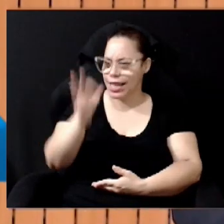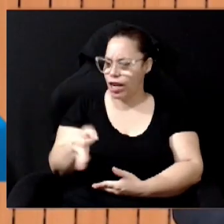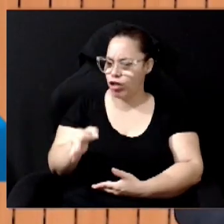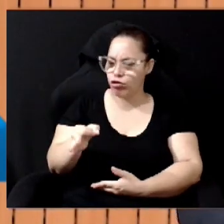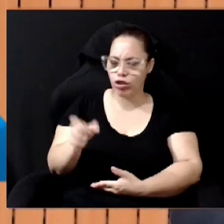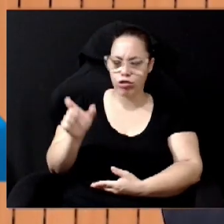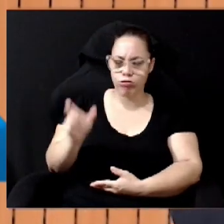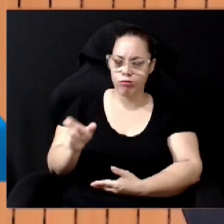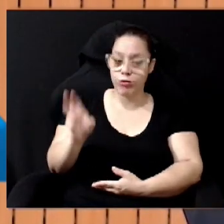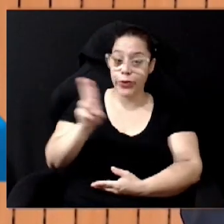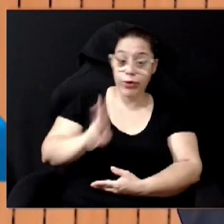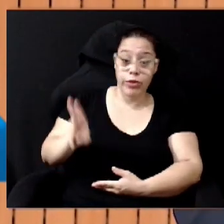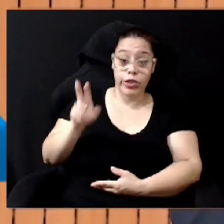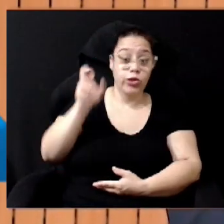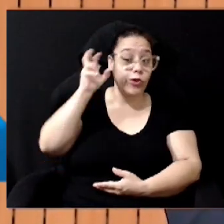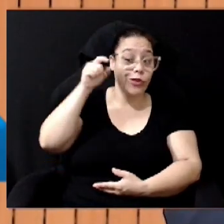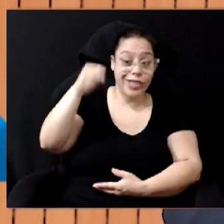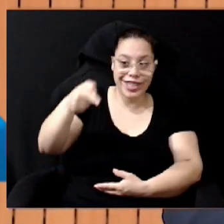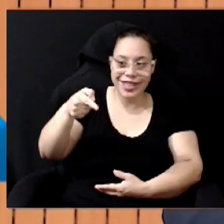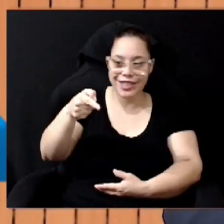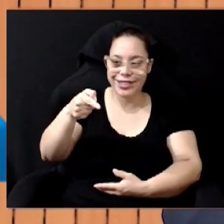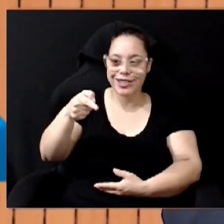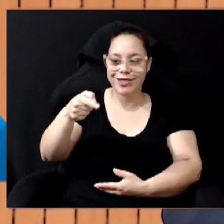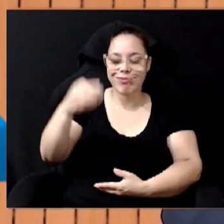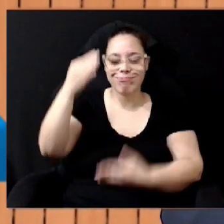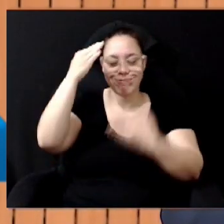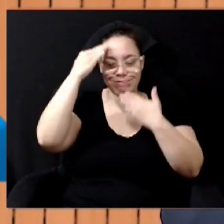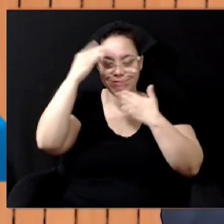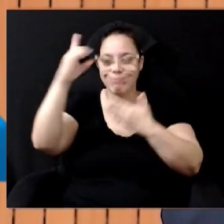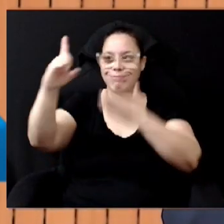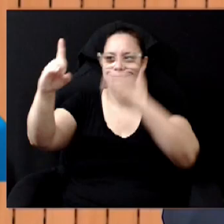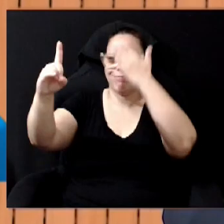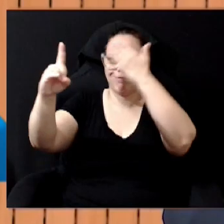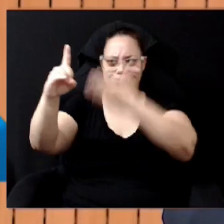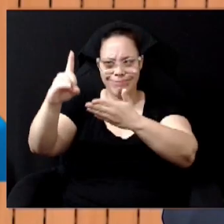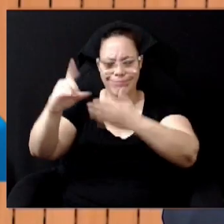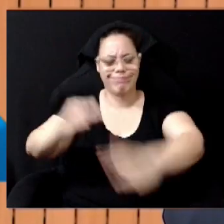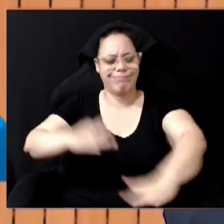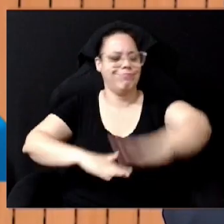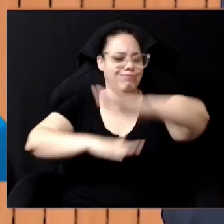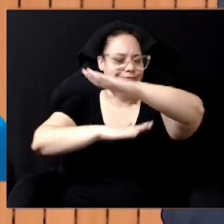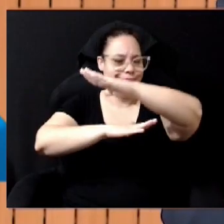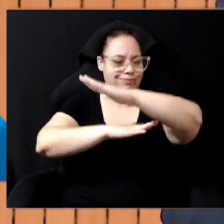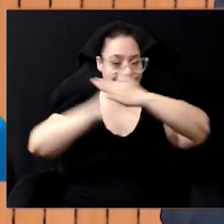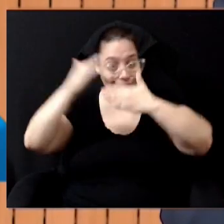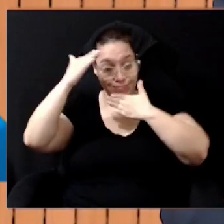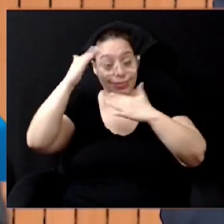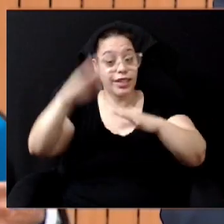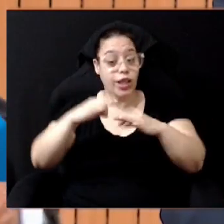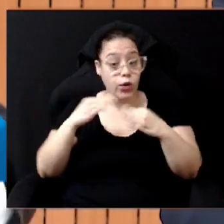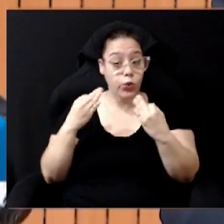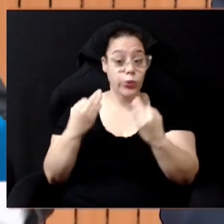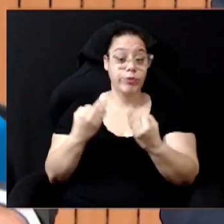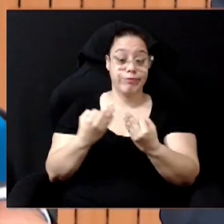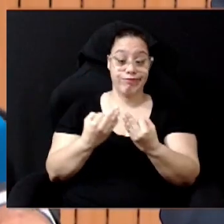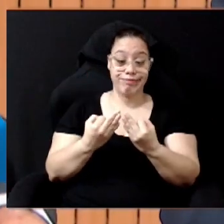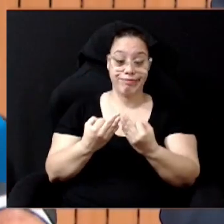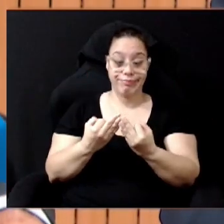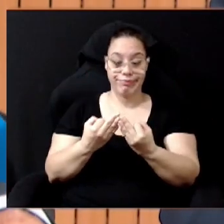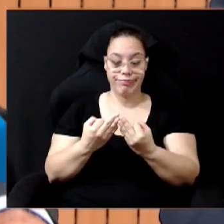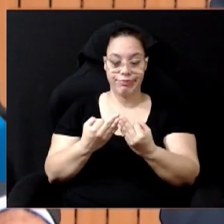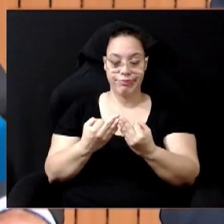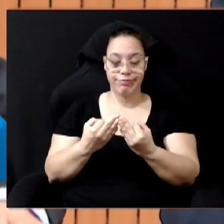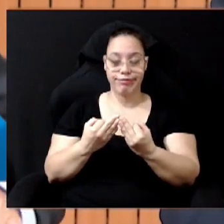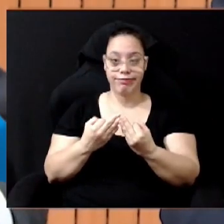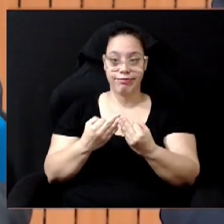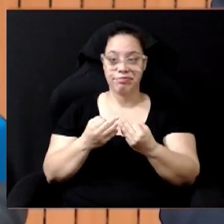ouviu aqui. Vocês agradeceram a Deus, agradeceram a Câmara, agradeceram as famílias, aqueles que caminharam com